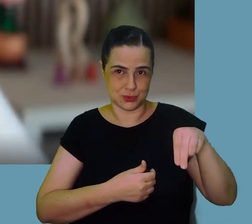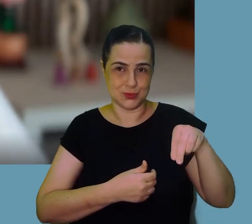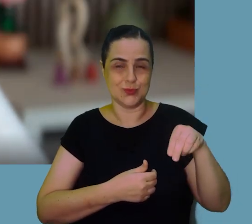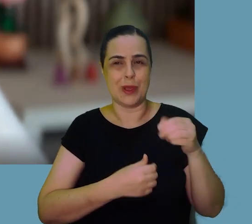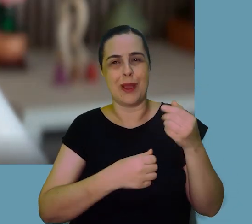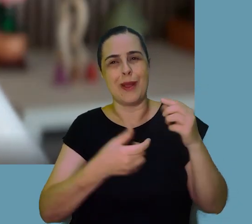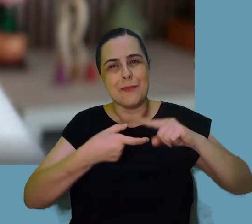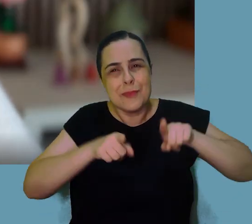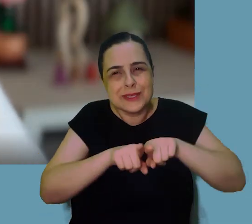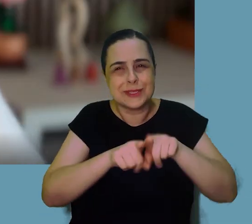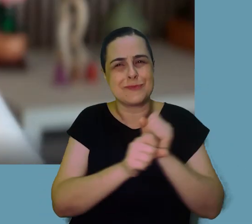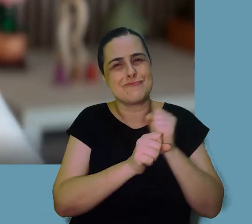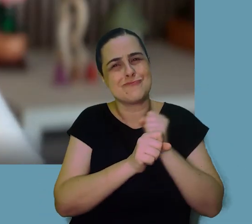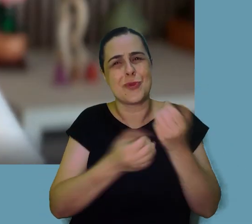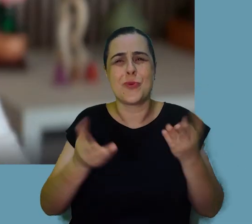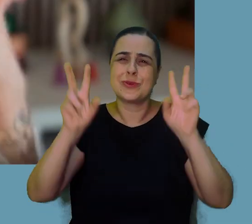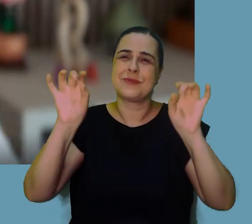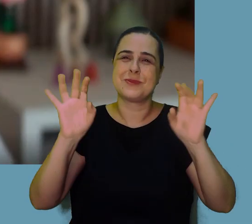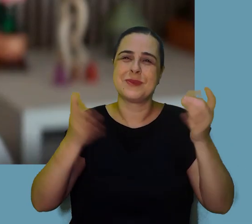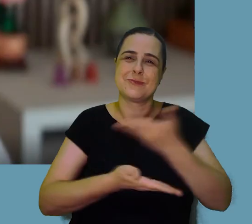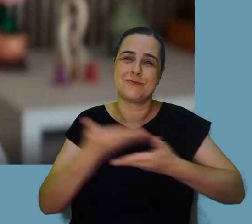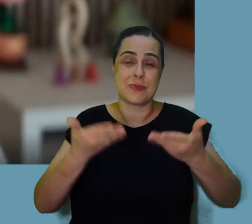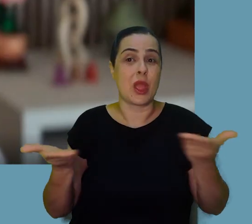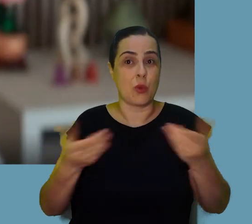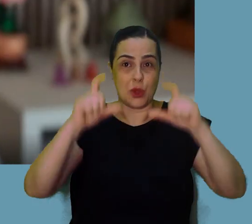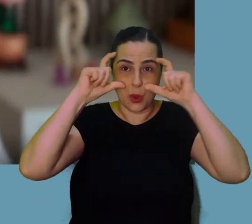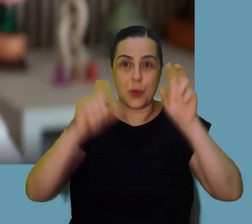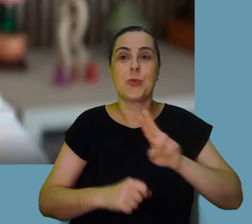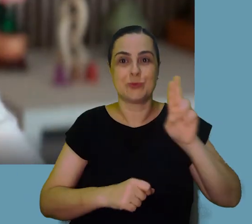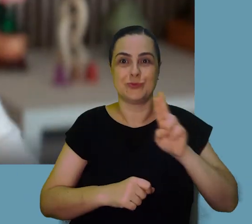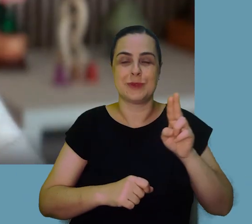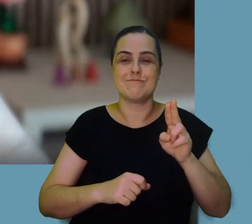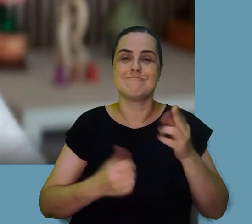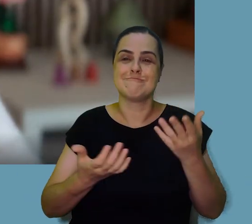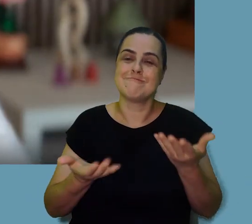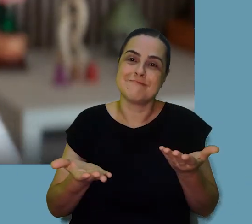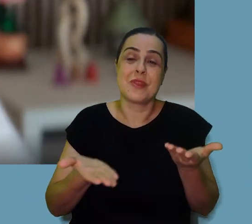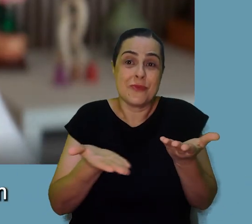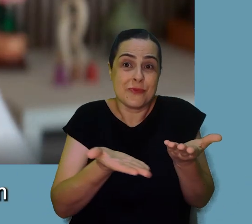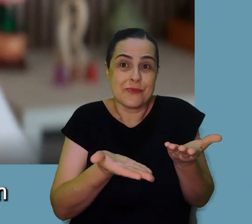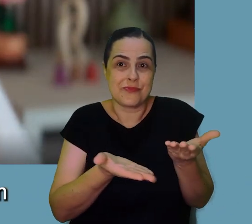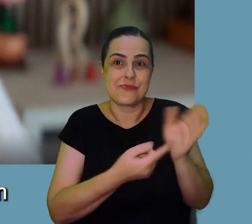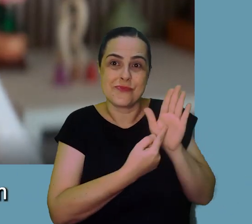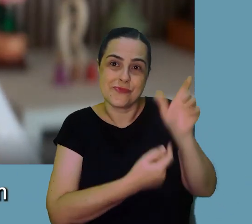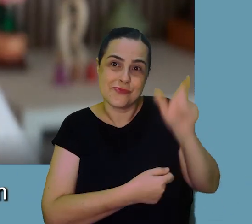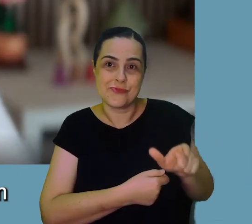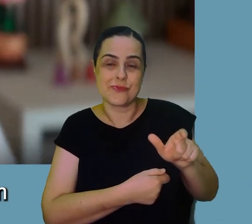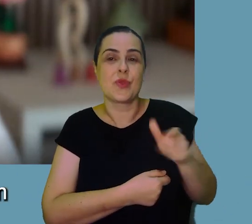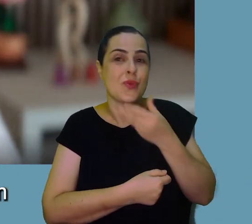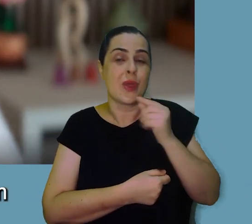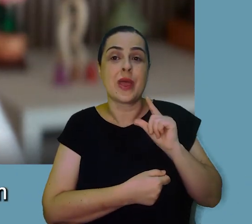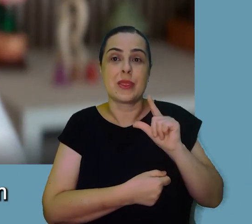tema tão especial, eu resolvi adotar, então, a versão óculos. Vou apresentar o Gibson e depois eu vou passar para